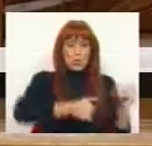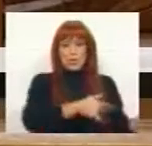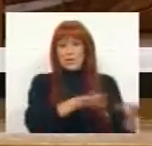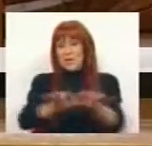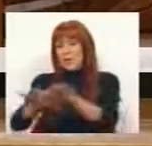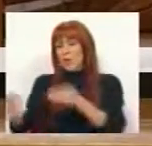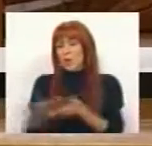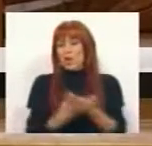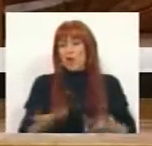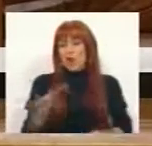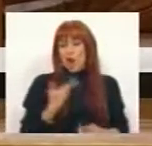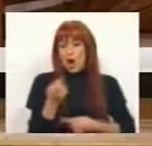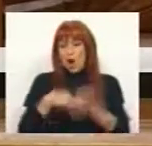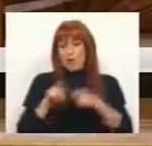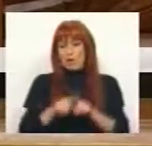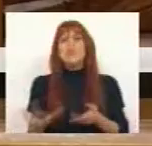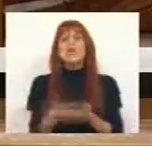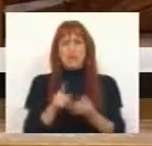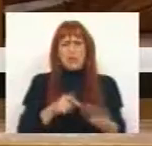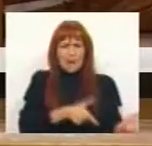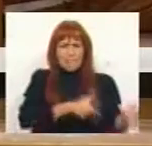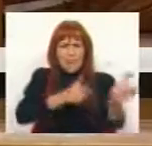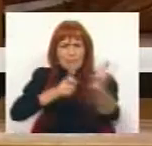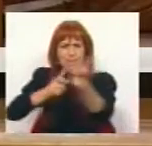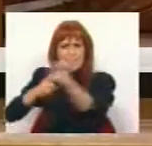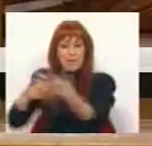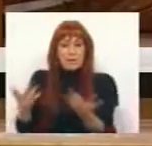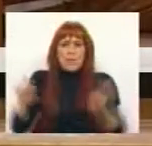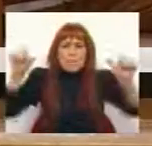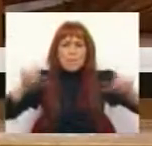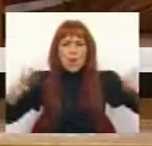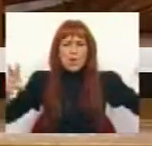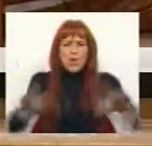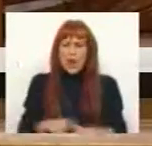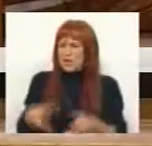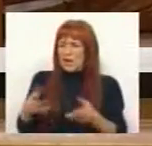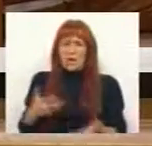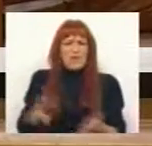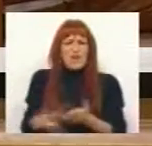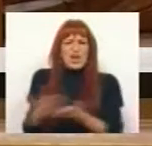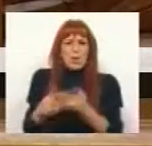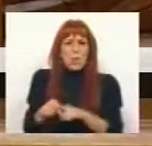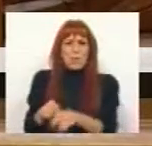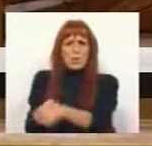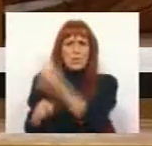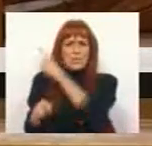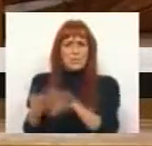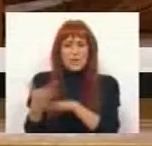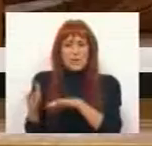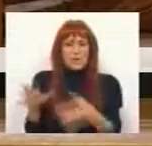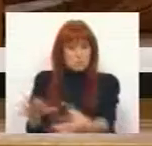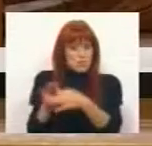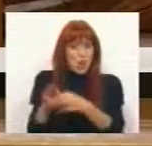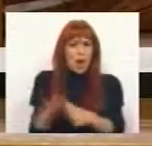como seja o negócio da droga e até o negócio do armamento. Mas pior, esta verdadeira economia de casino é inseparável